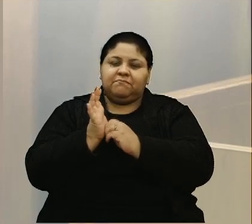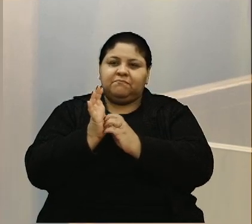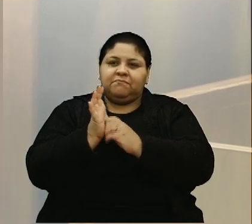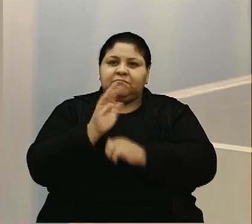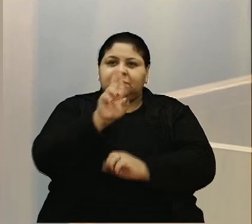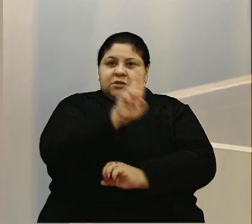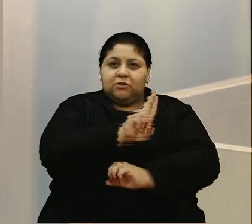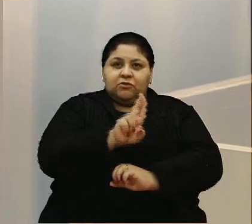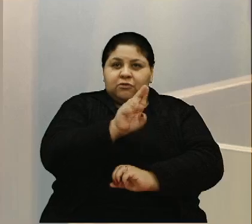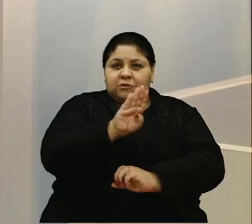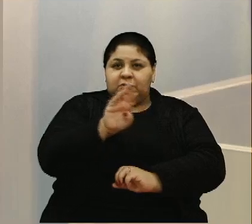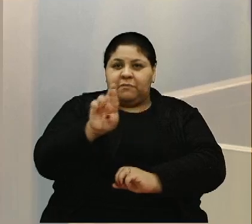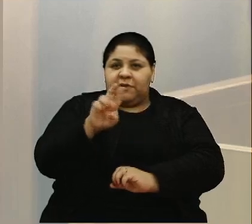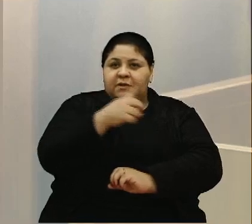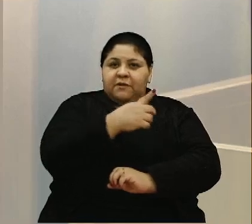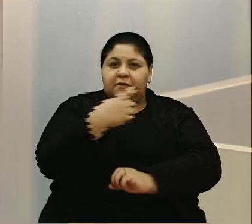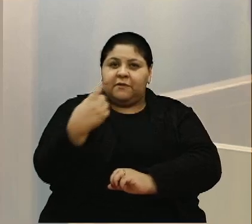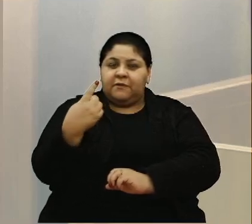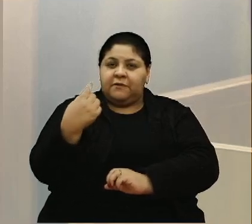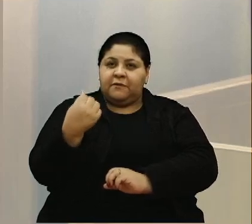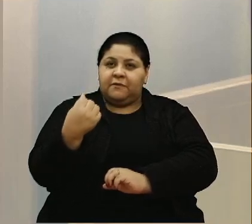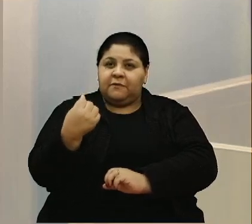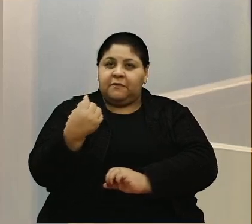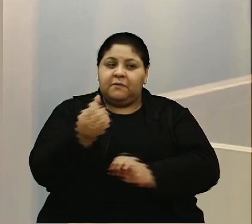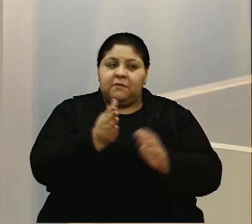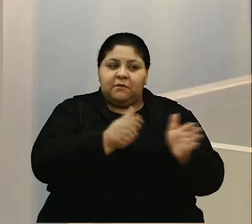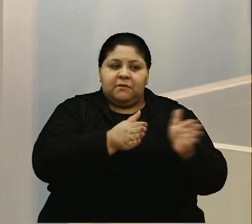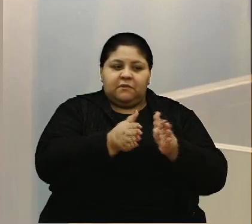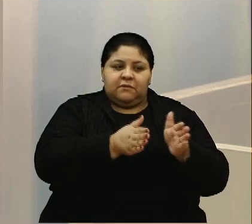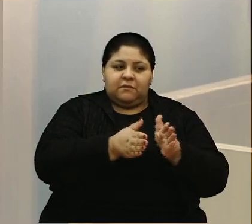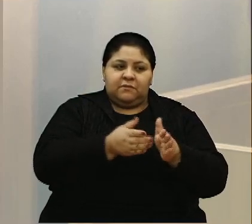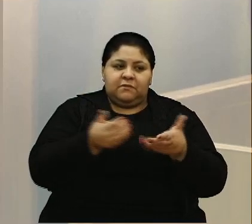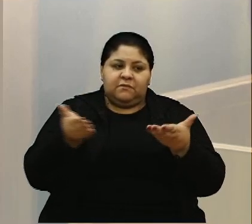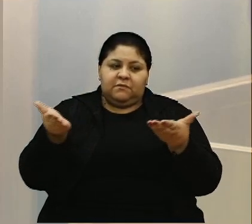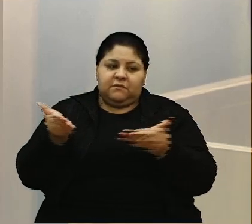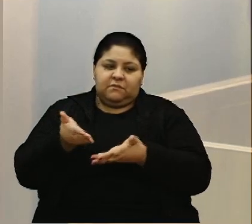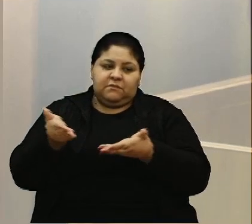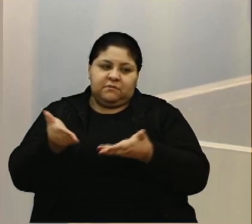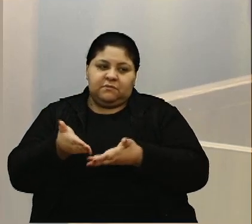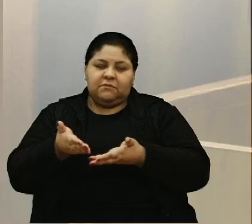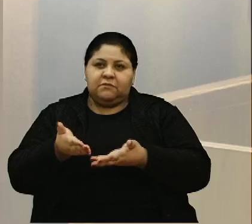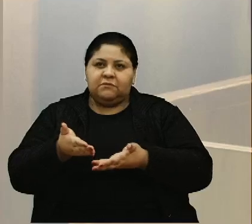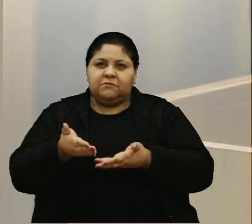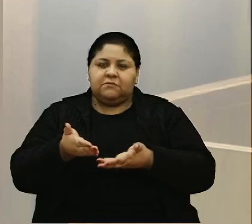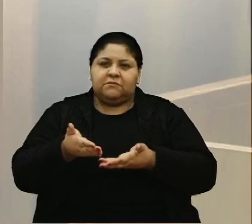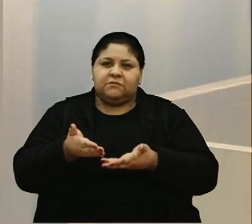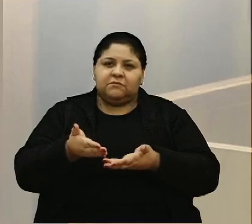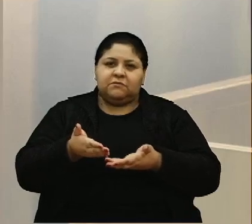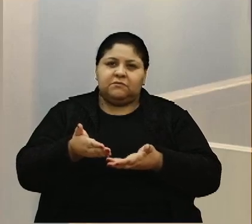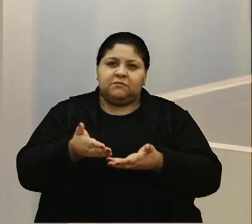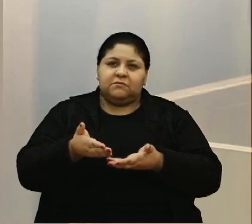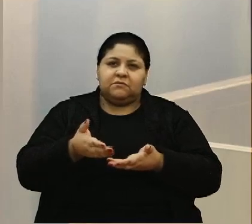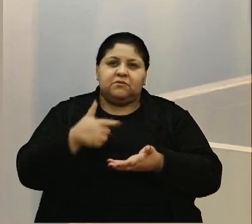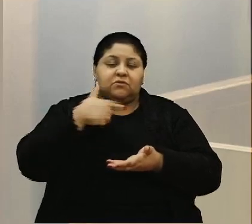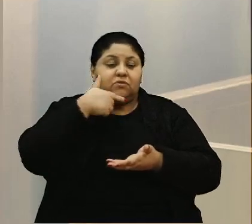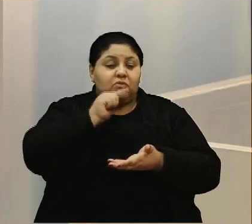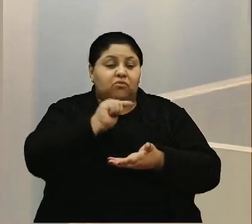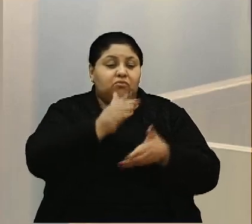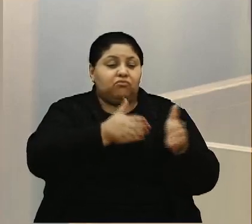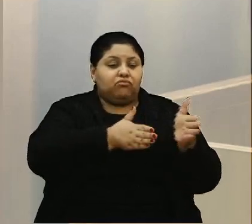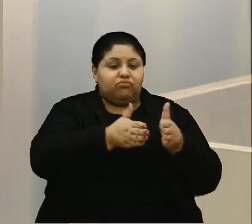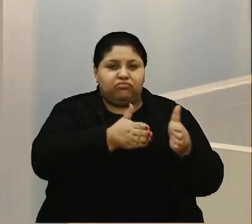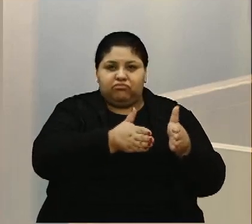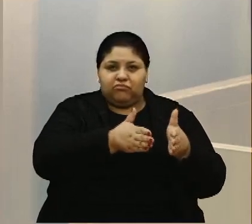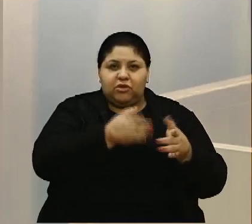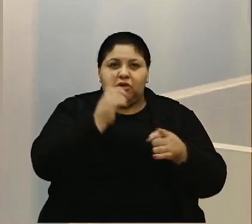essa BR-116 para fazer esse acesso ali, e agora não vão poder usar esse acesso tão cedo,